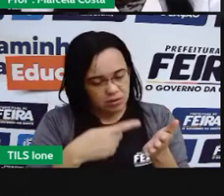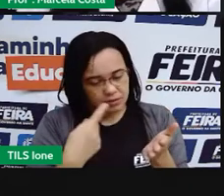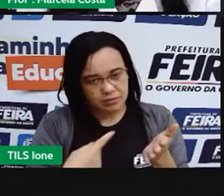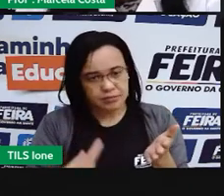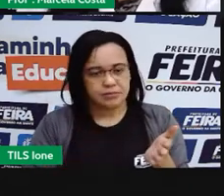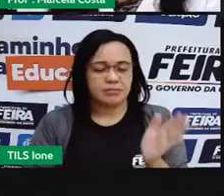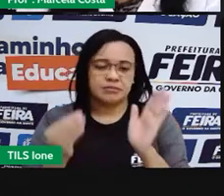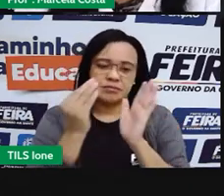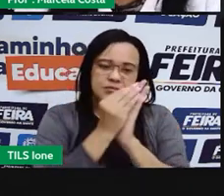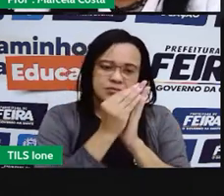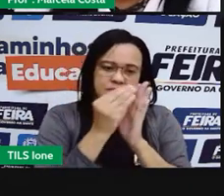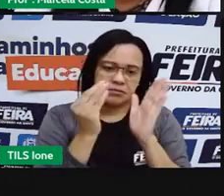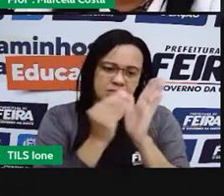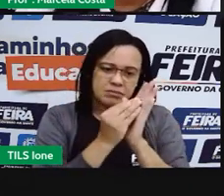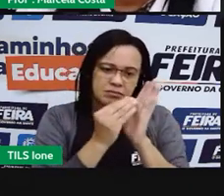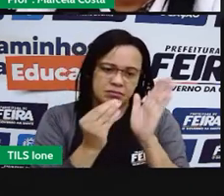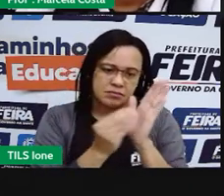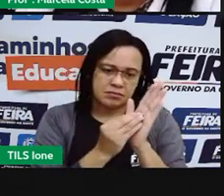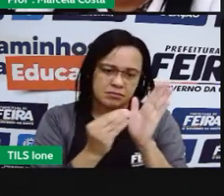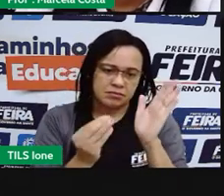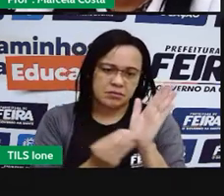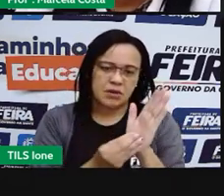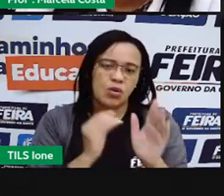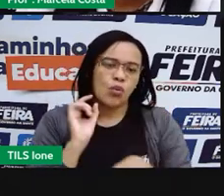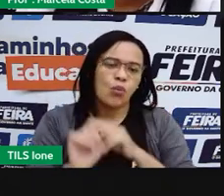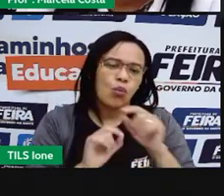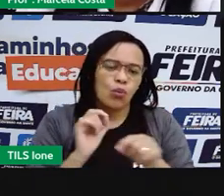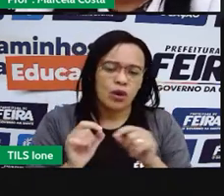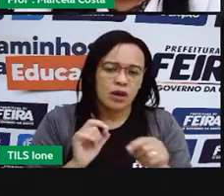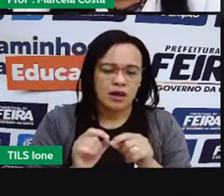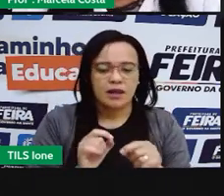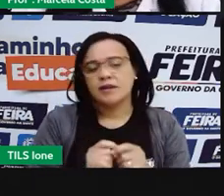colocar assim o título, nome,